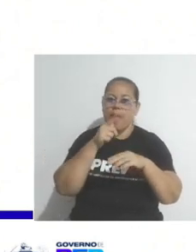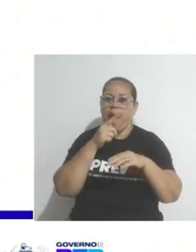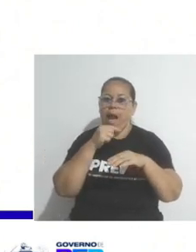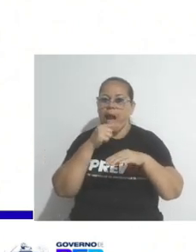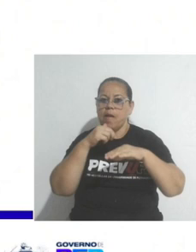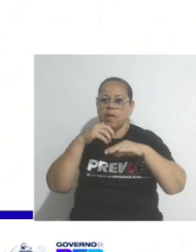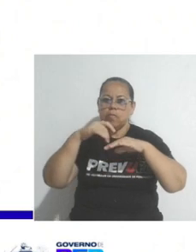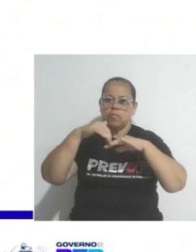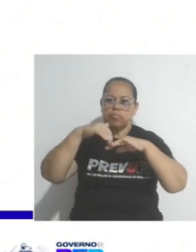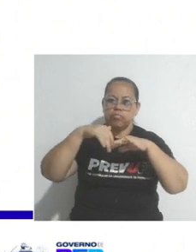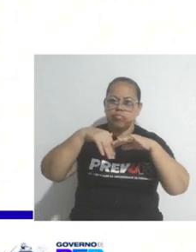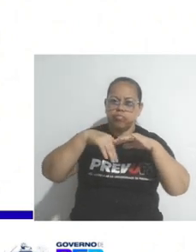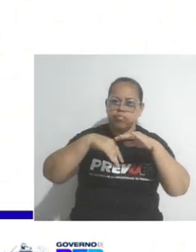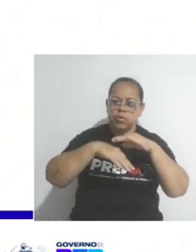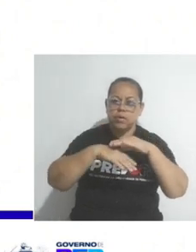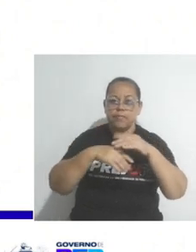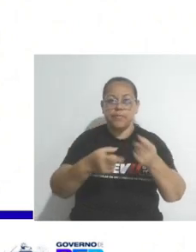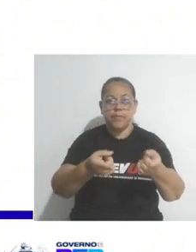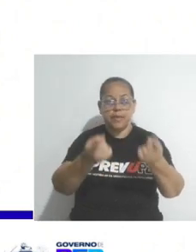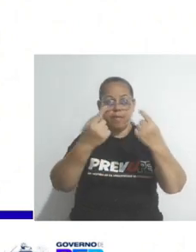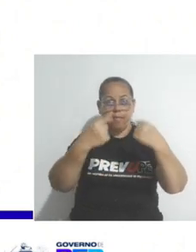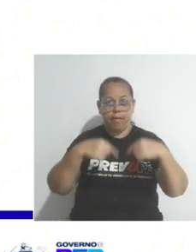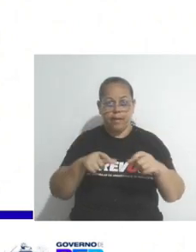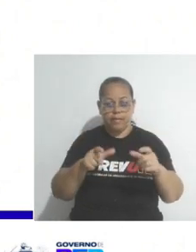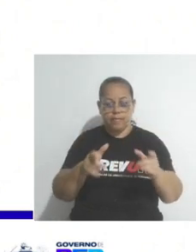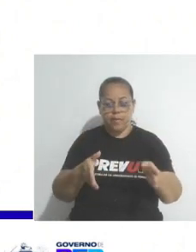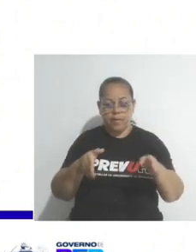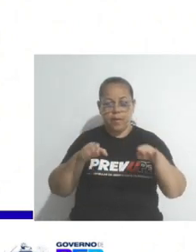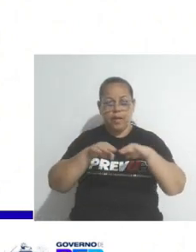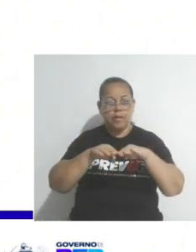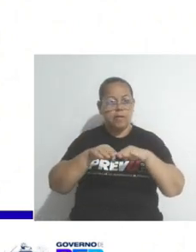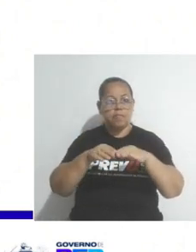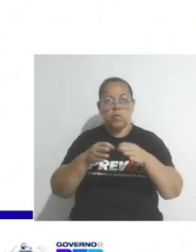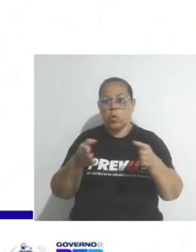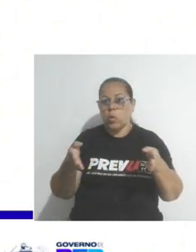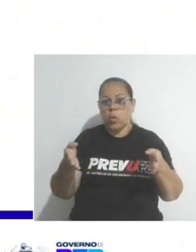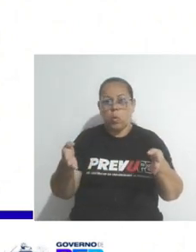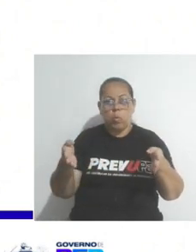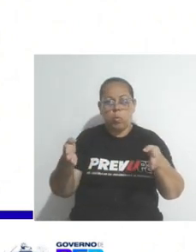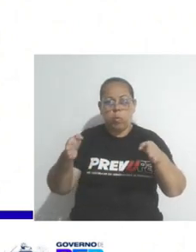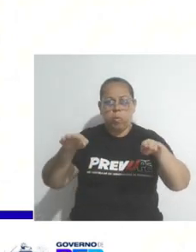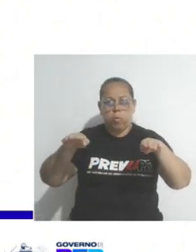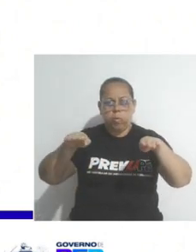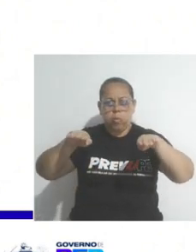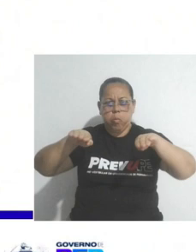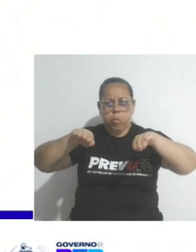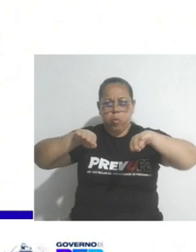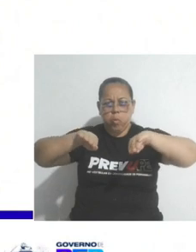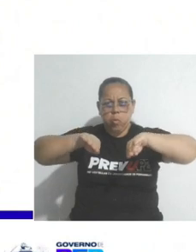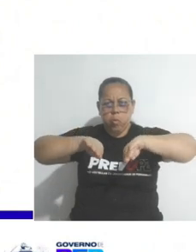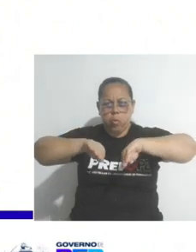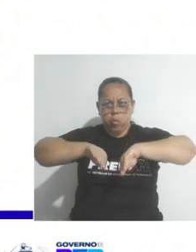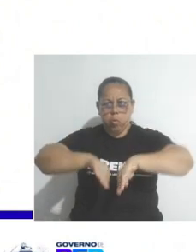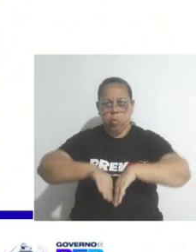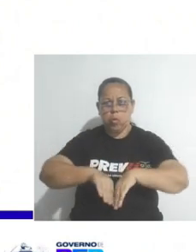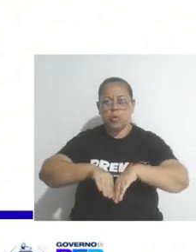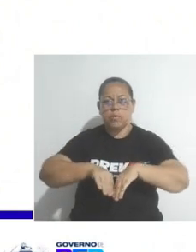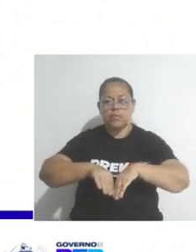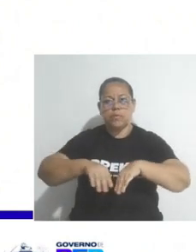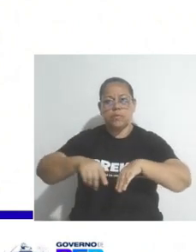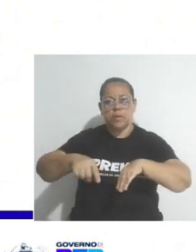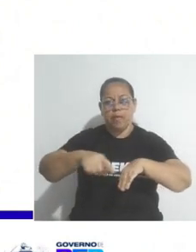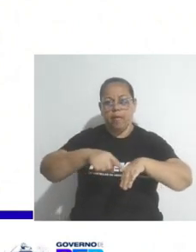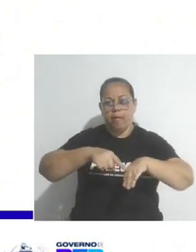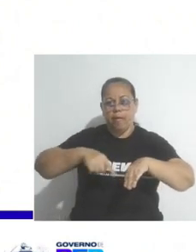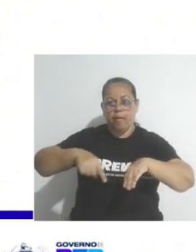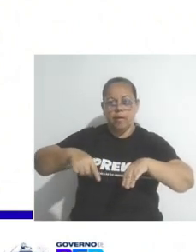e no terceiro bloco a gente tem então o aprofundamento total formando aqui um vazio um grande